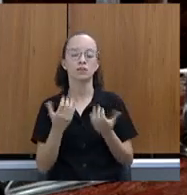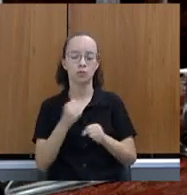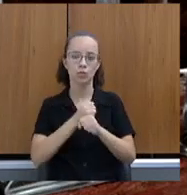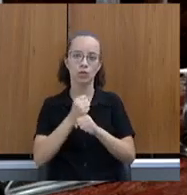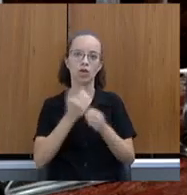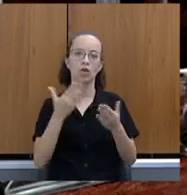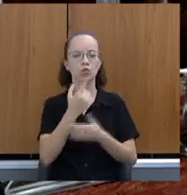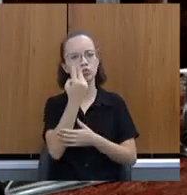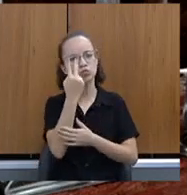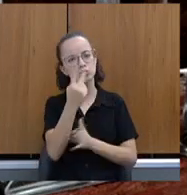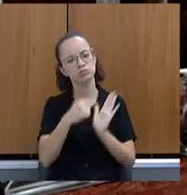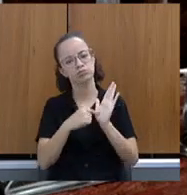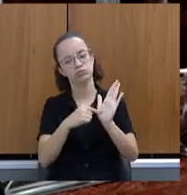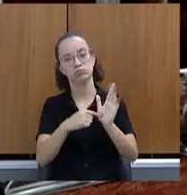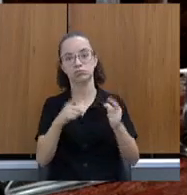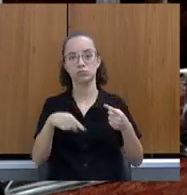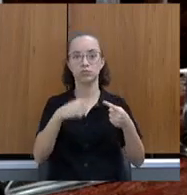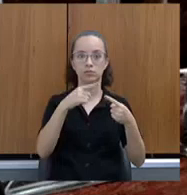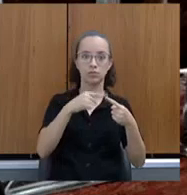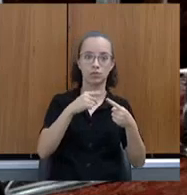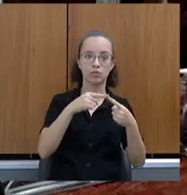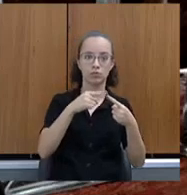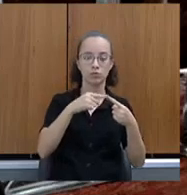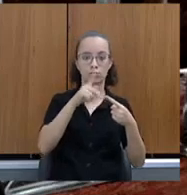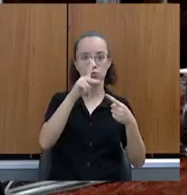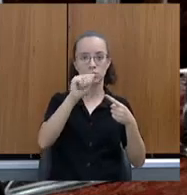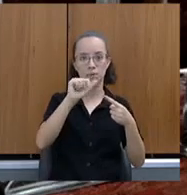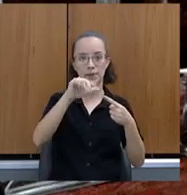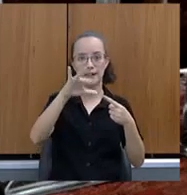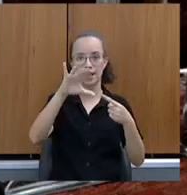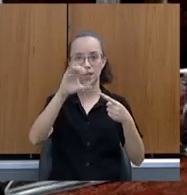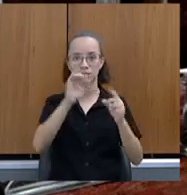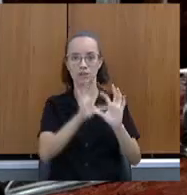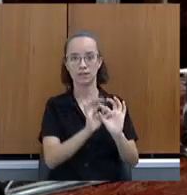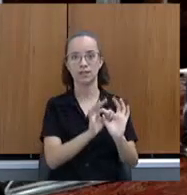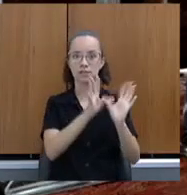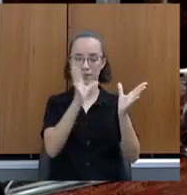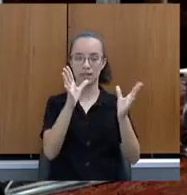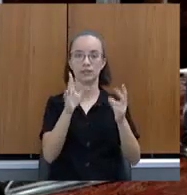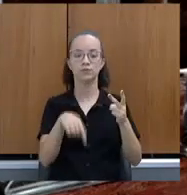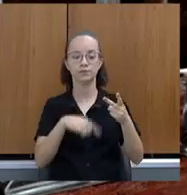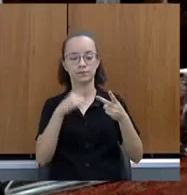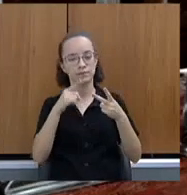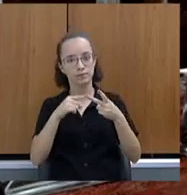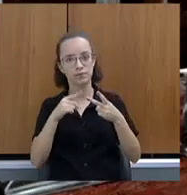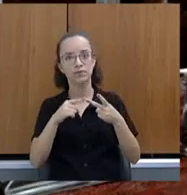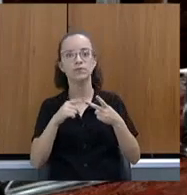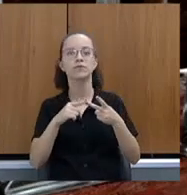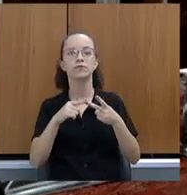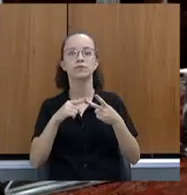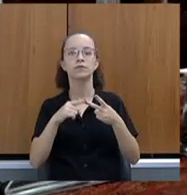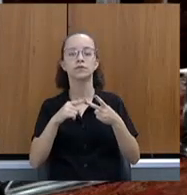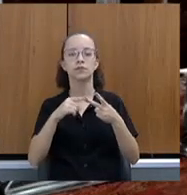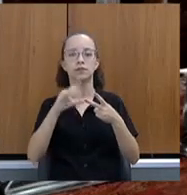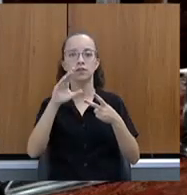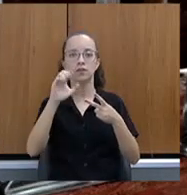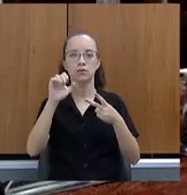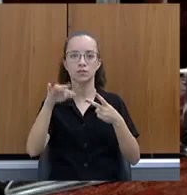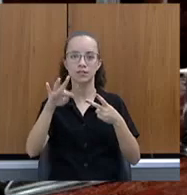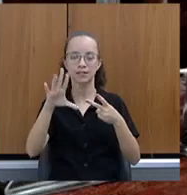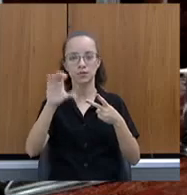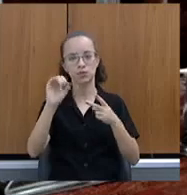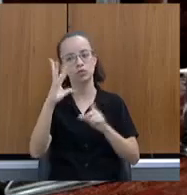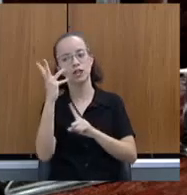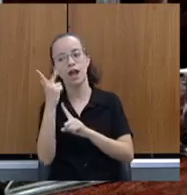nós temos duas Exposições uma no palácio da liberdade que são feituras de agora e também no Centro de Arte Popular que são